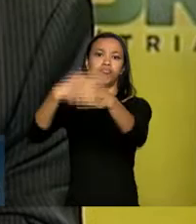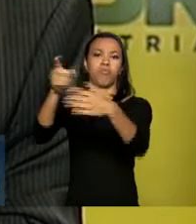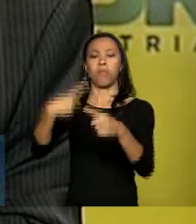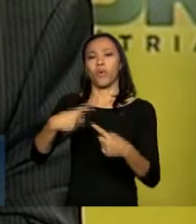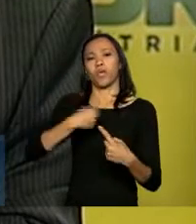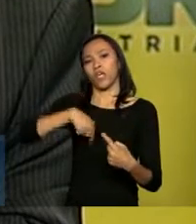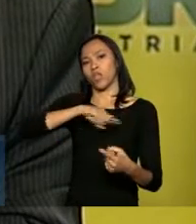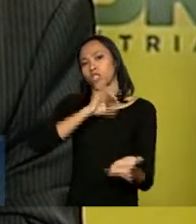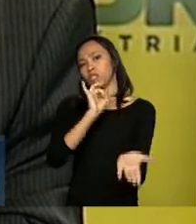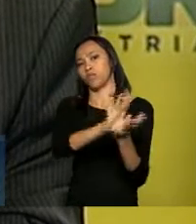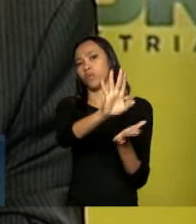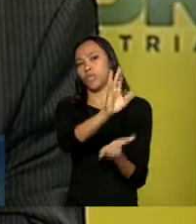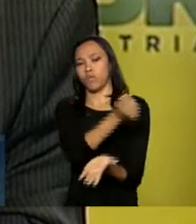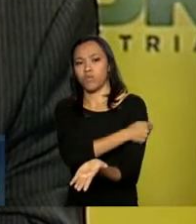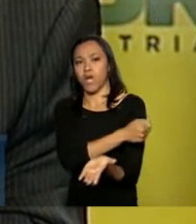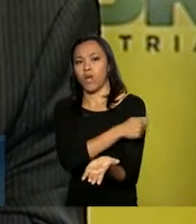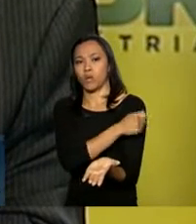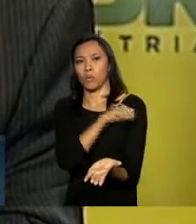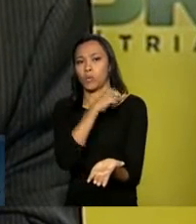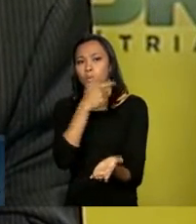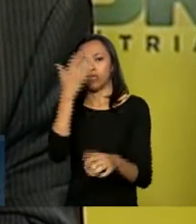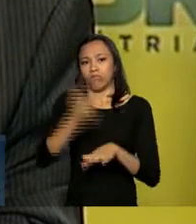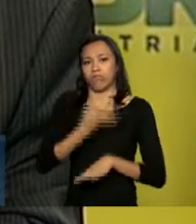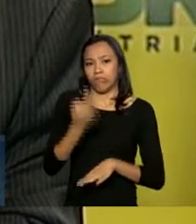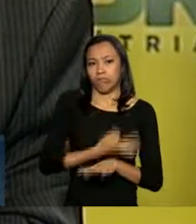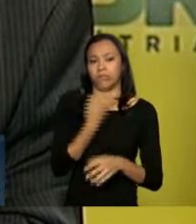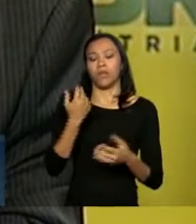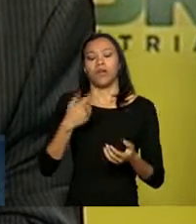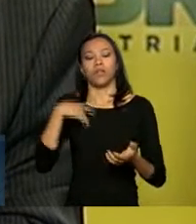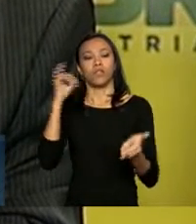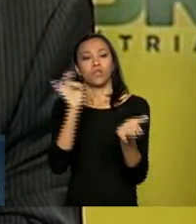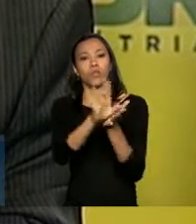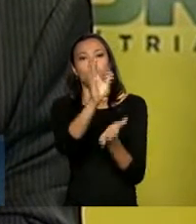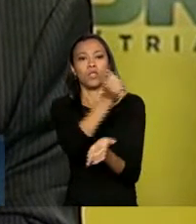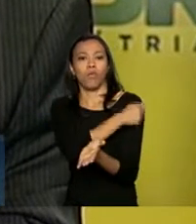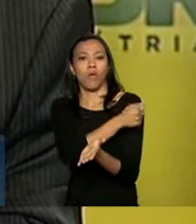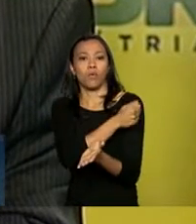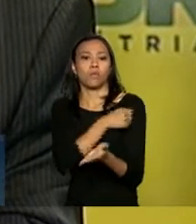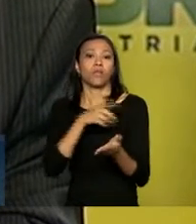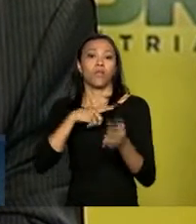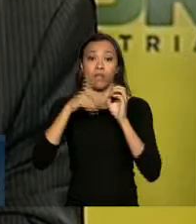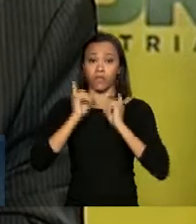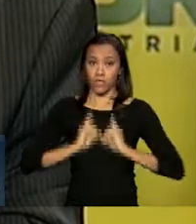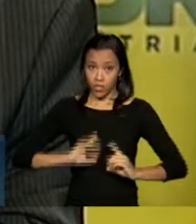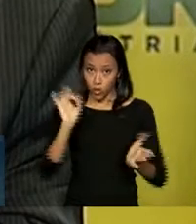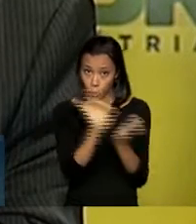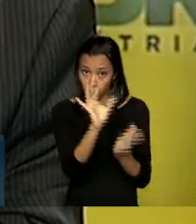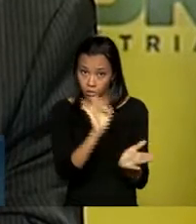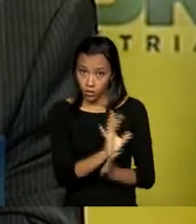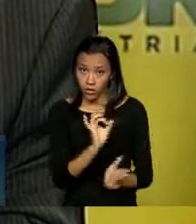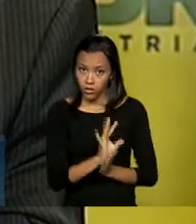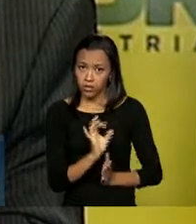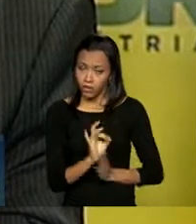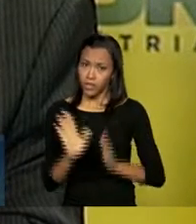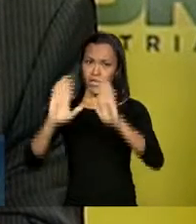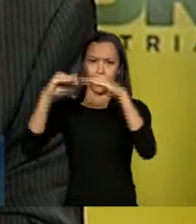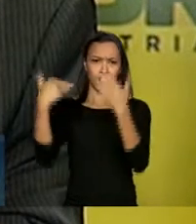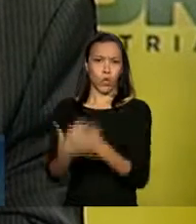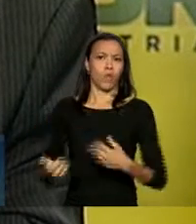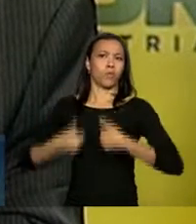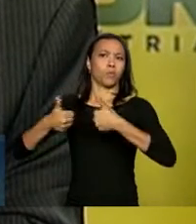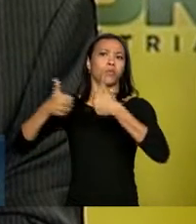aluno indisciplinado, expurgamos o aluno com deficiência. Tudo isso é fácil, mas